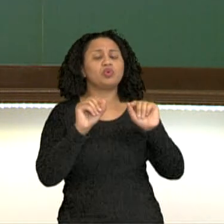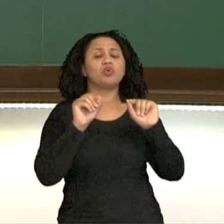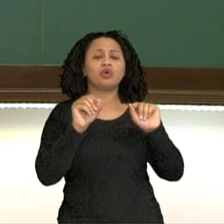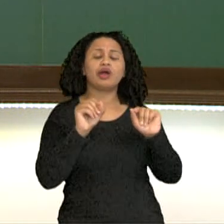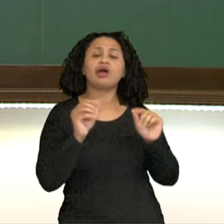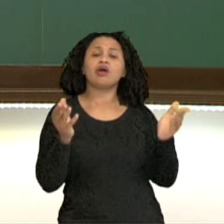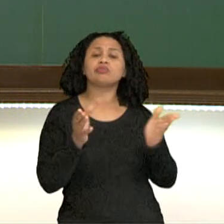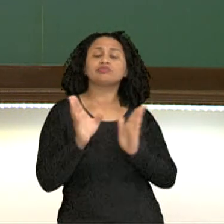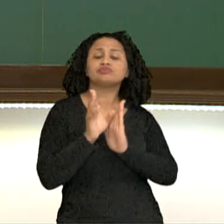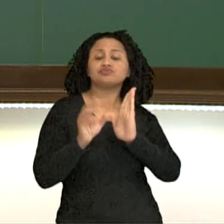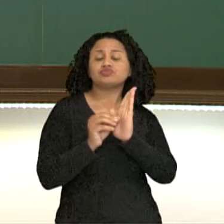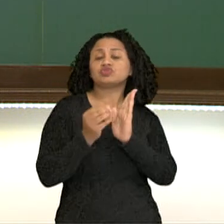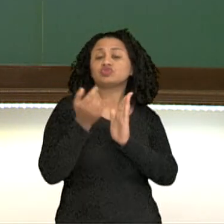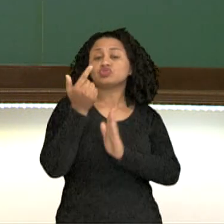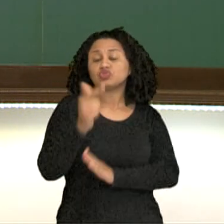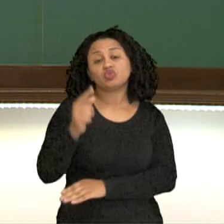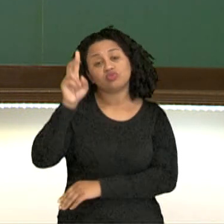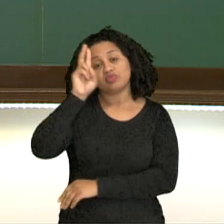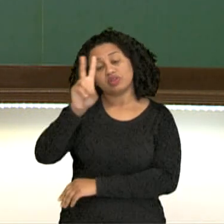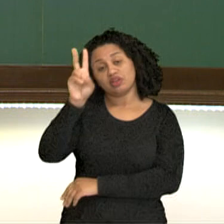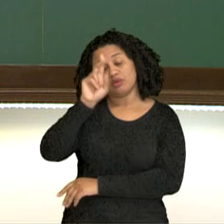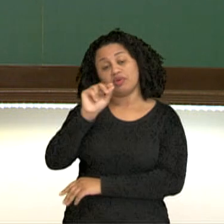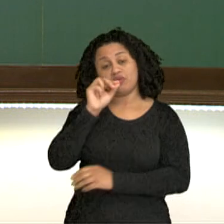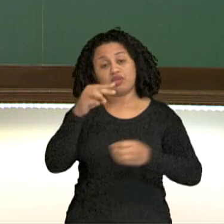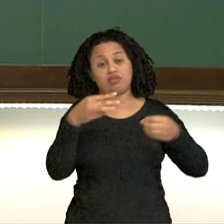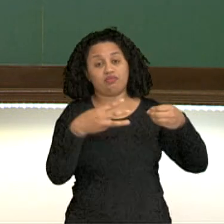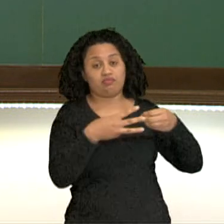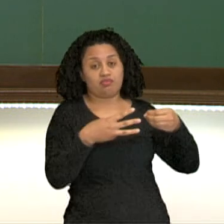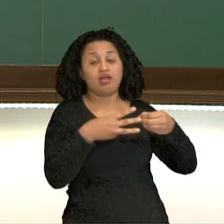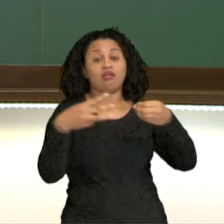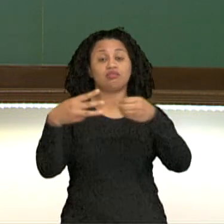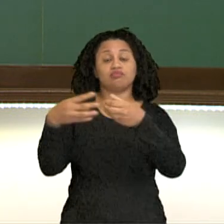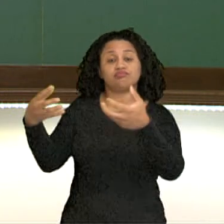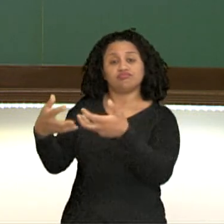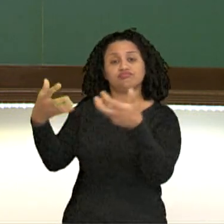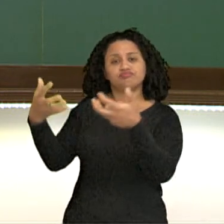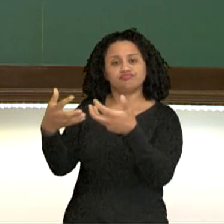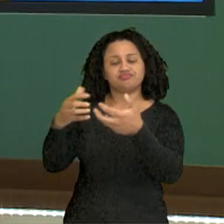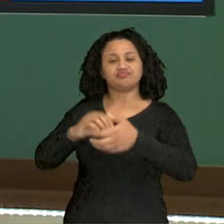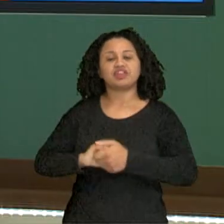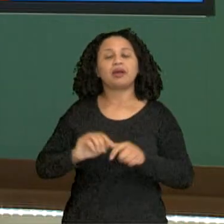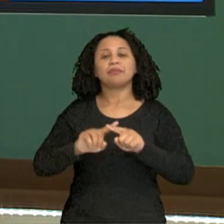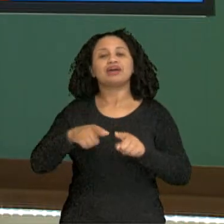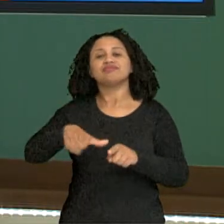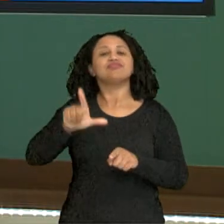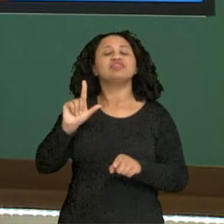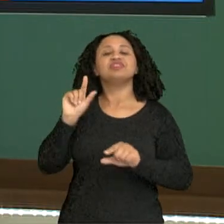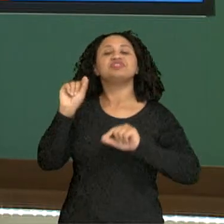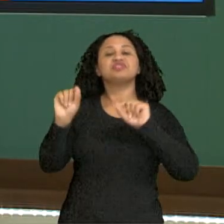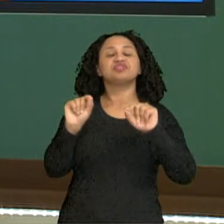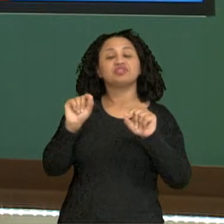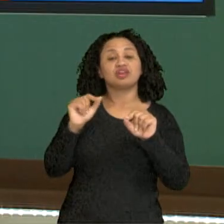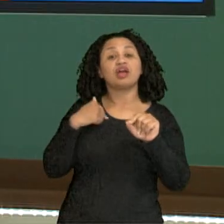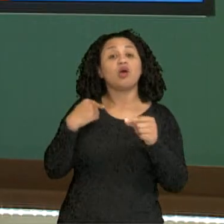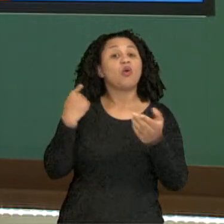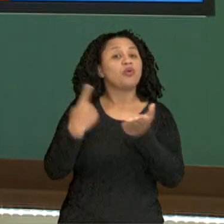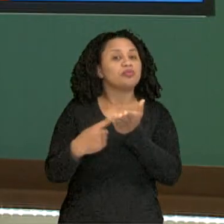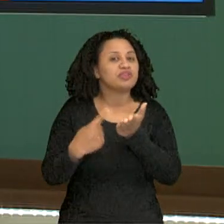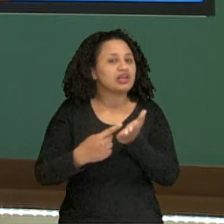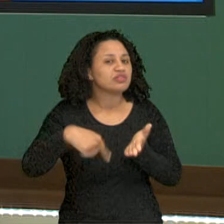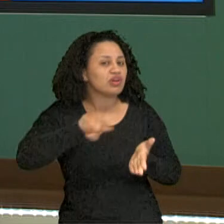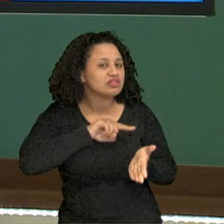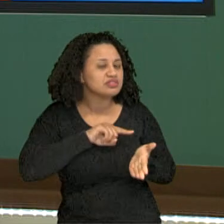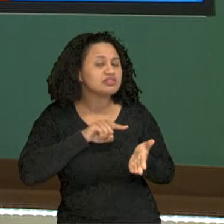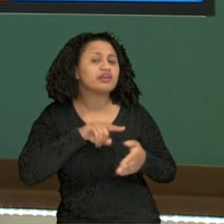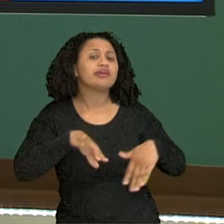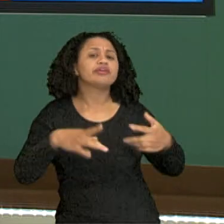falar novamente, nós vamos relembrar sobre a célula animal e a célula vegetal. Mas antes disso, vamos para os nossos combinados? Cadê